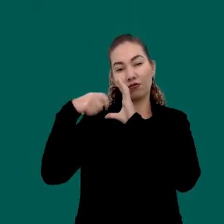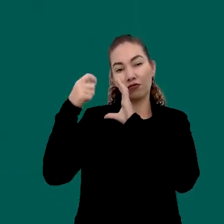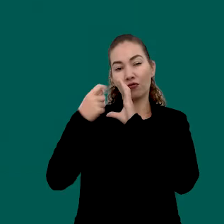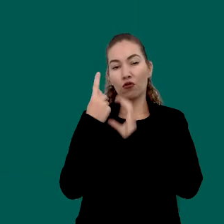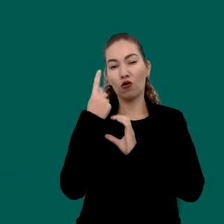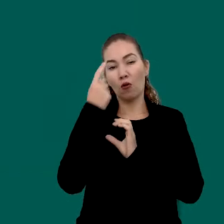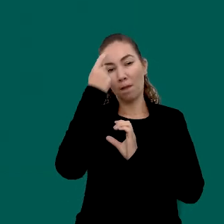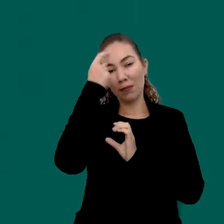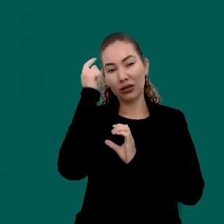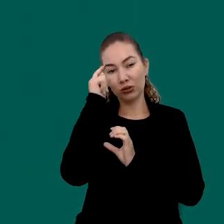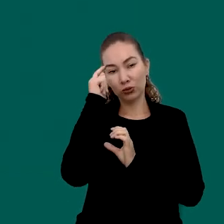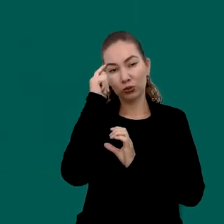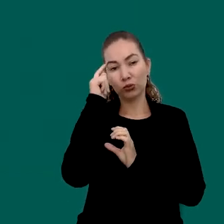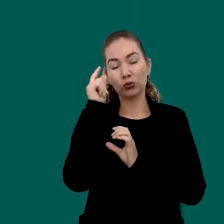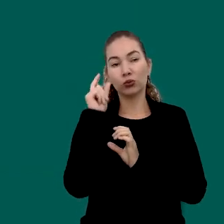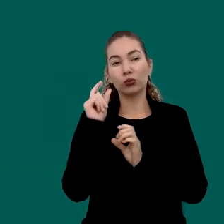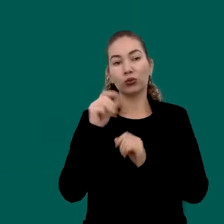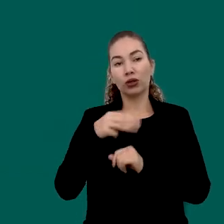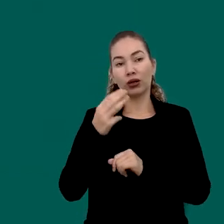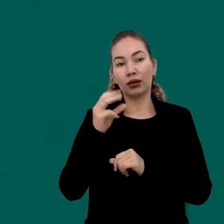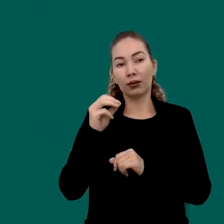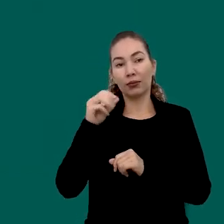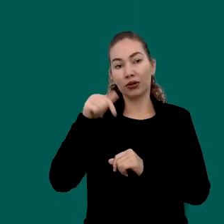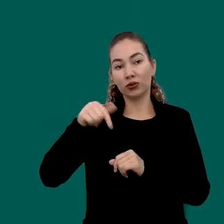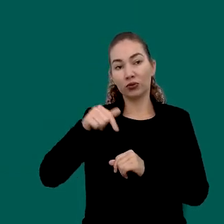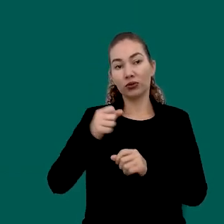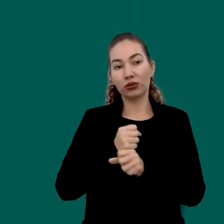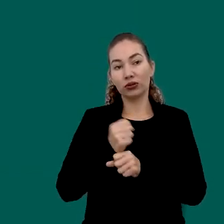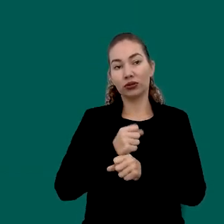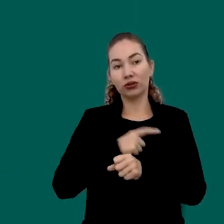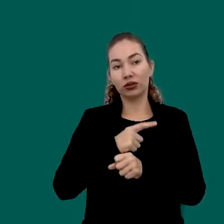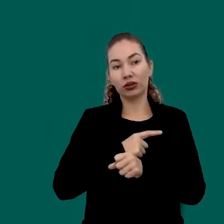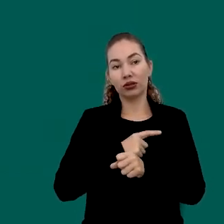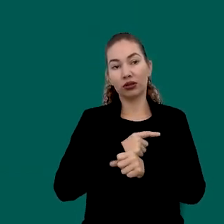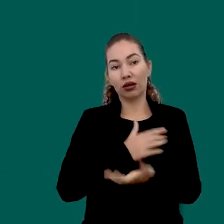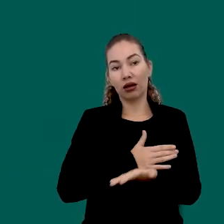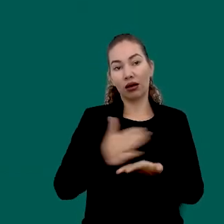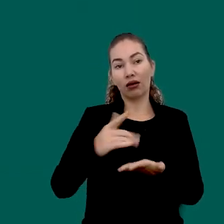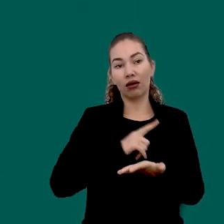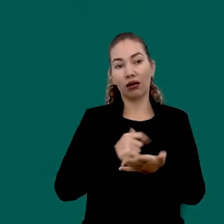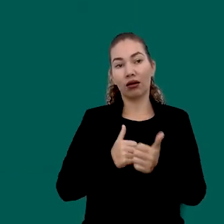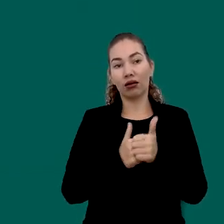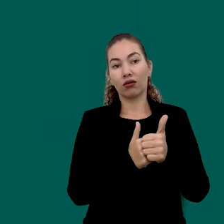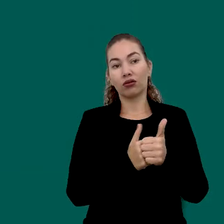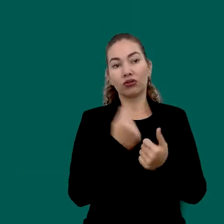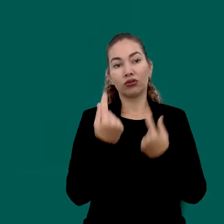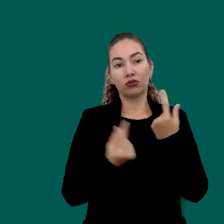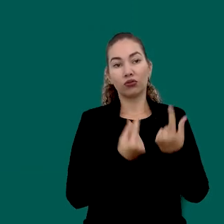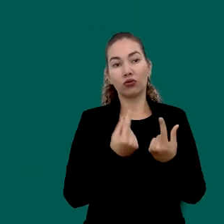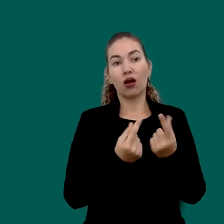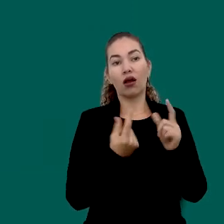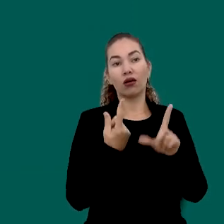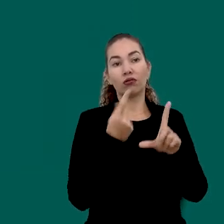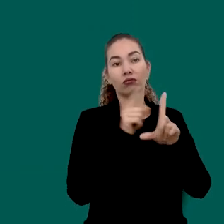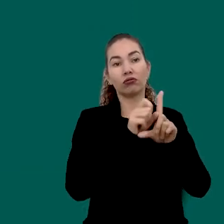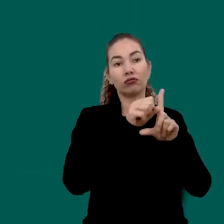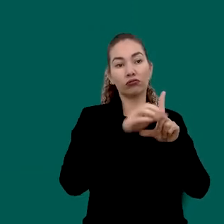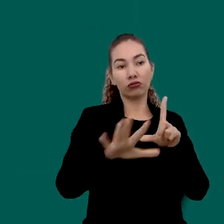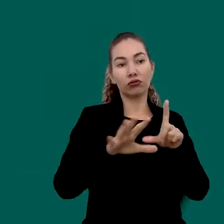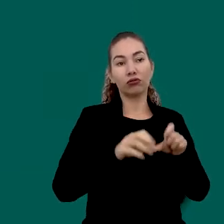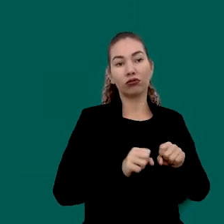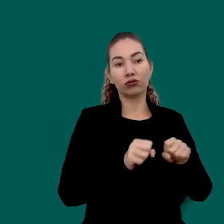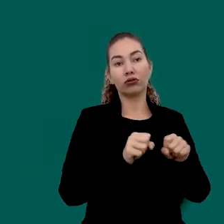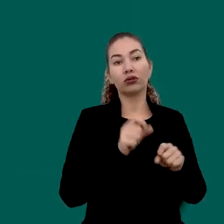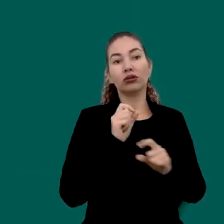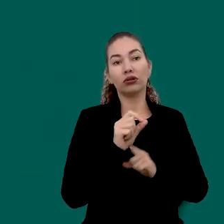fazia alguns videozinhos de 1 minuto. E março desse ano, que deu o start. Eu sigo alguns